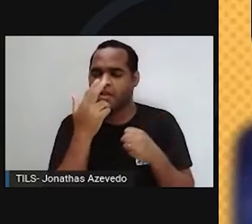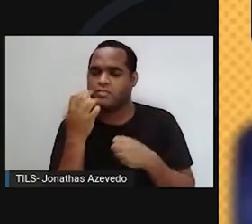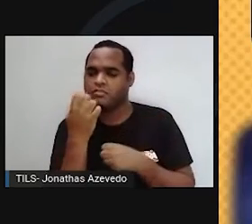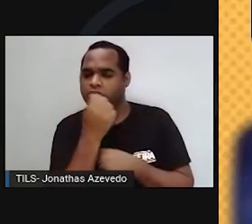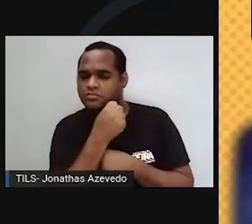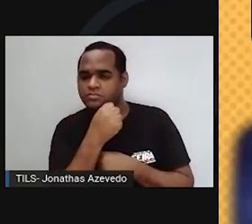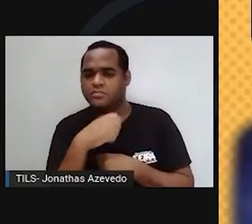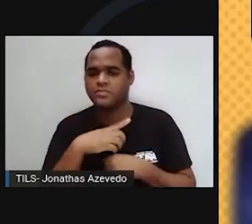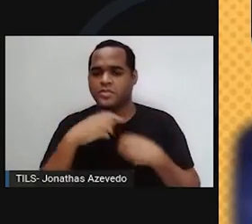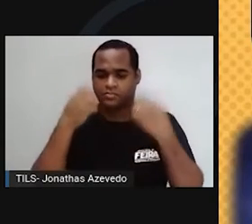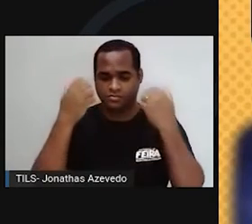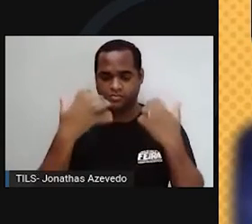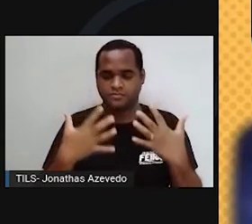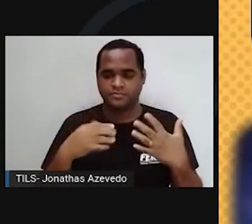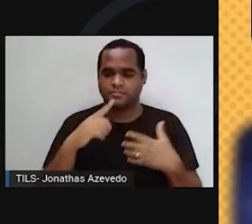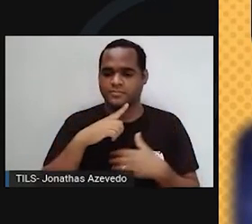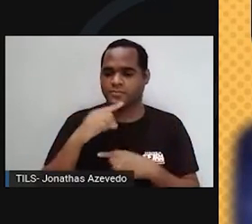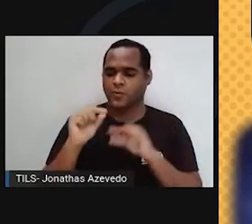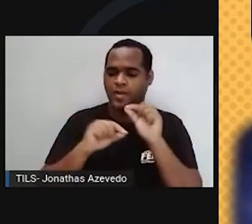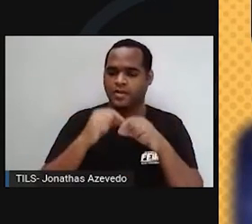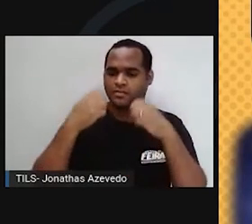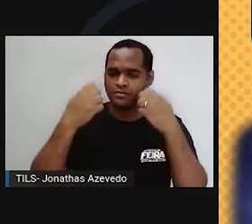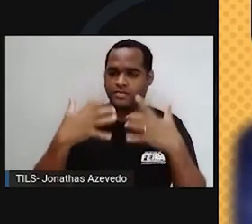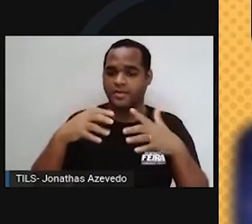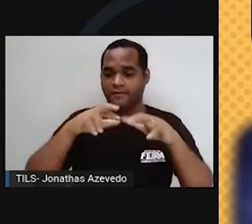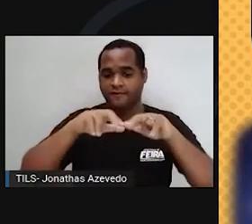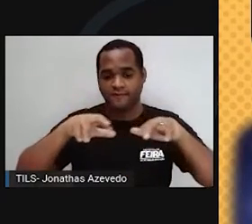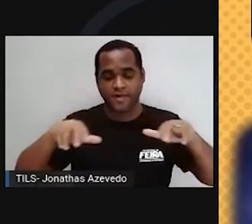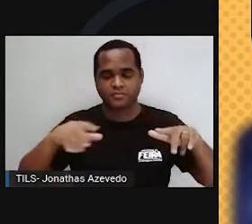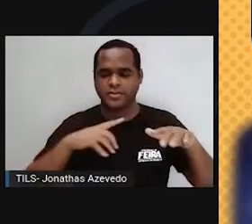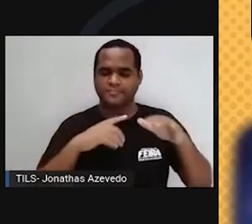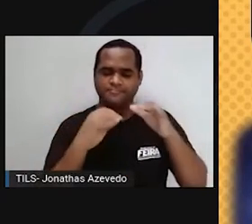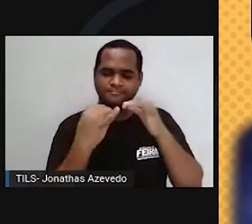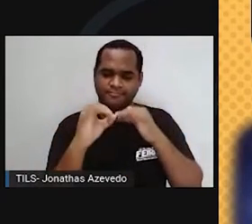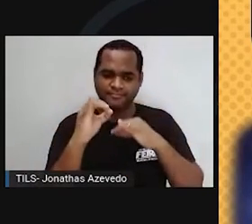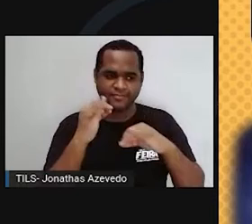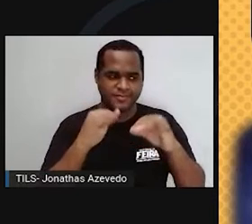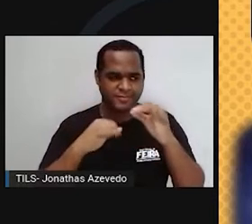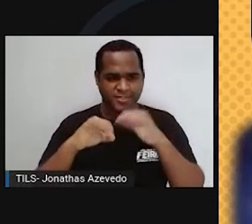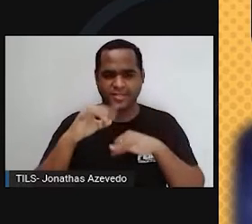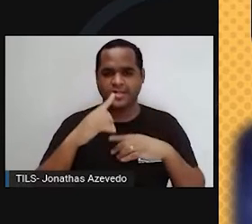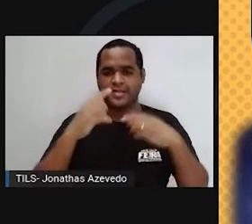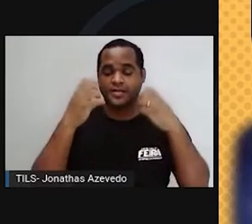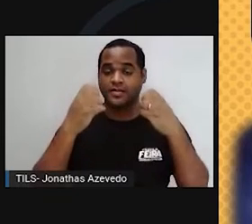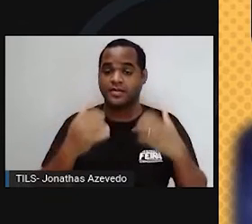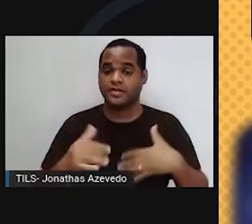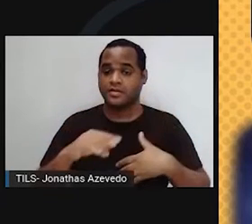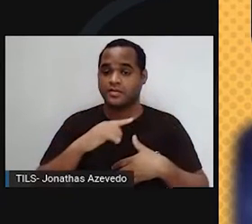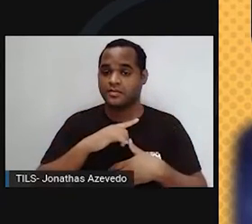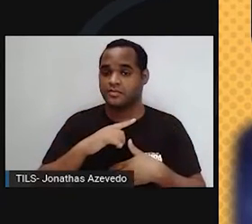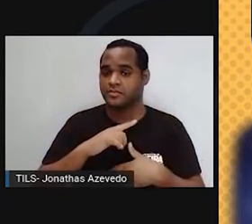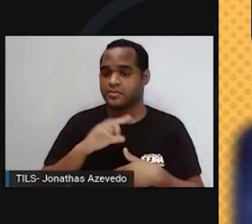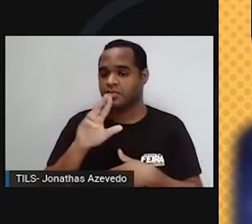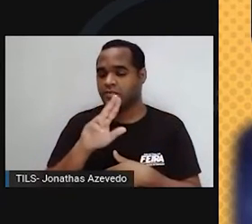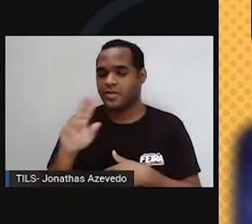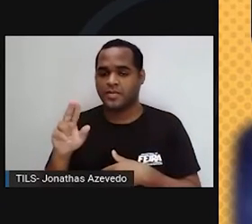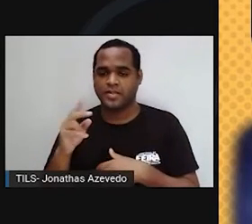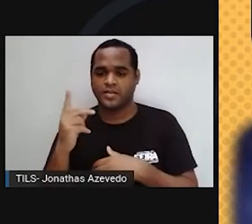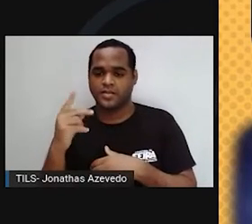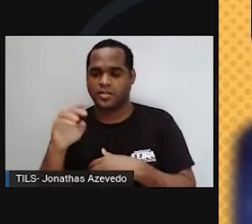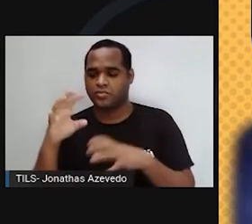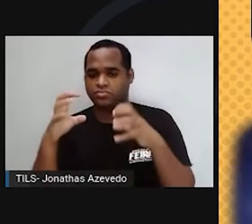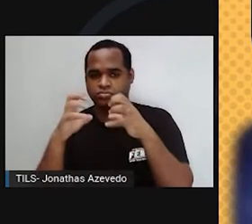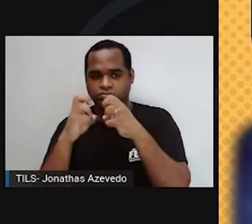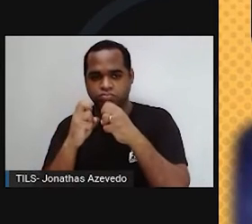só explicada com a existência de um tipo de matéria e de energia chamadas até agora de matéria e energia